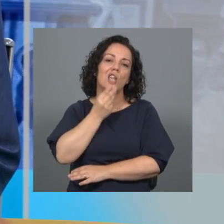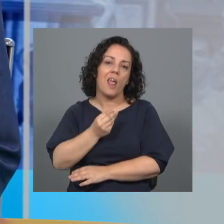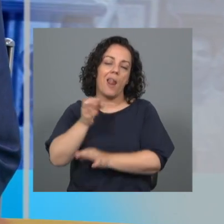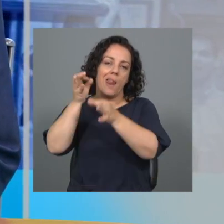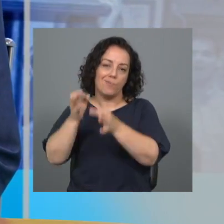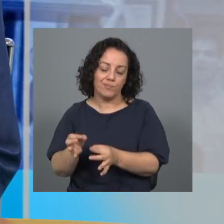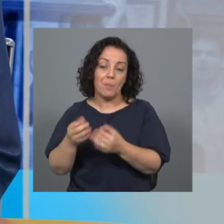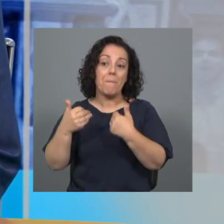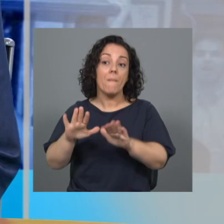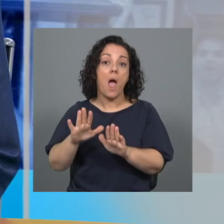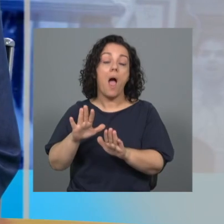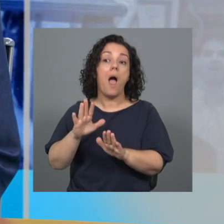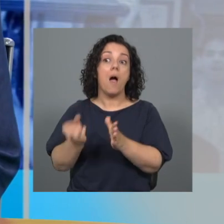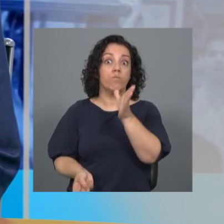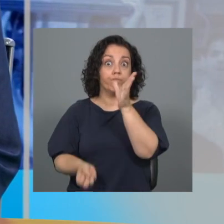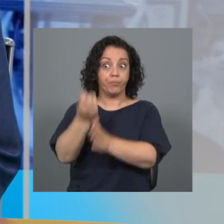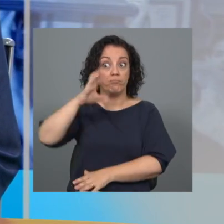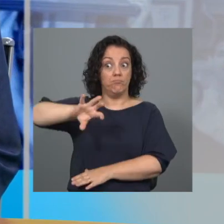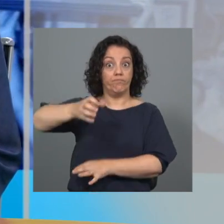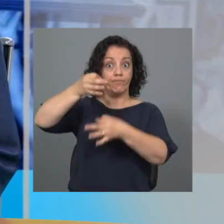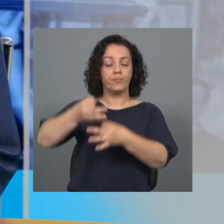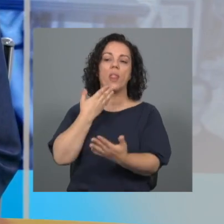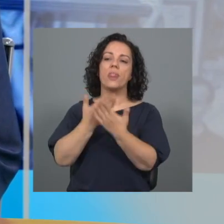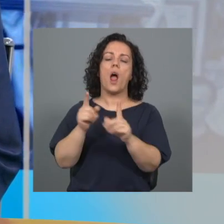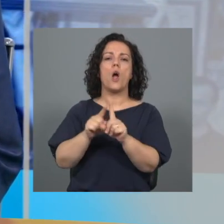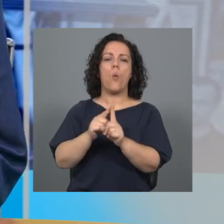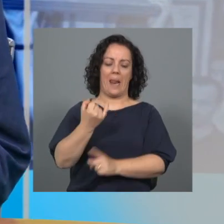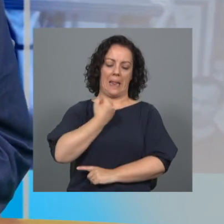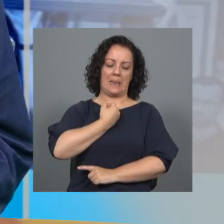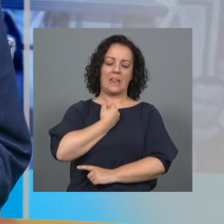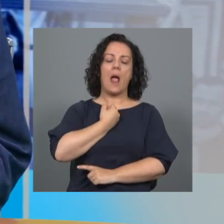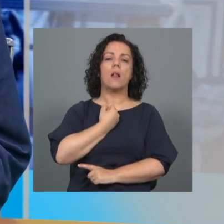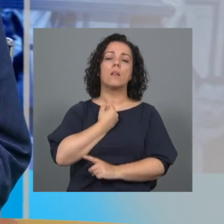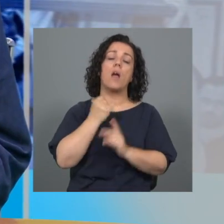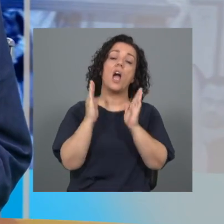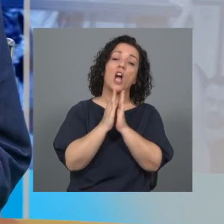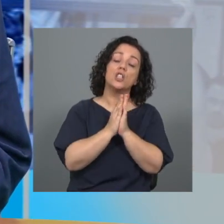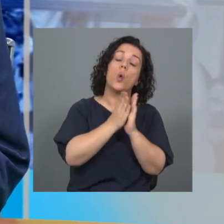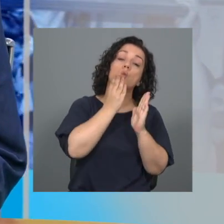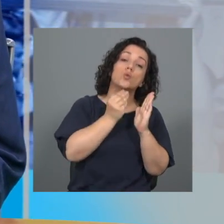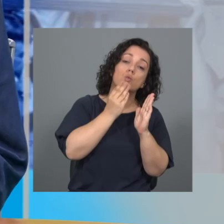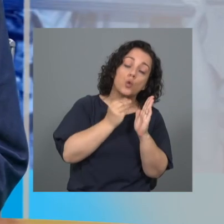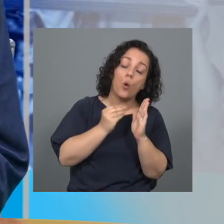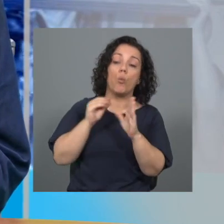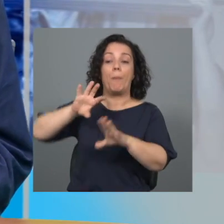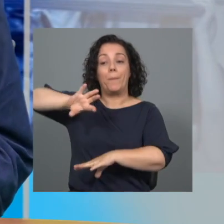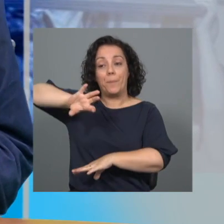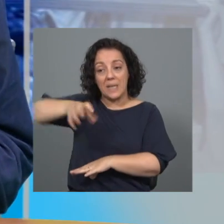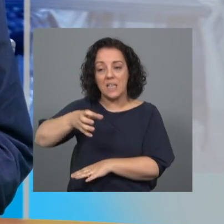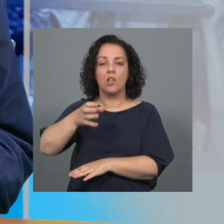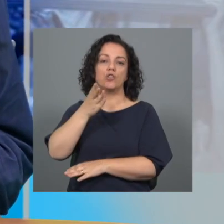preciso, e para garantir a identidade judaica do Estado de Israel, sem a qual não faria sentido existir o Estado de Israel,